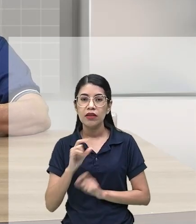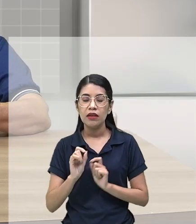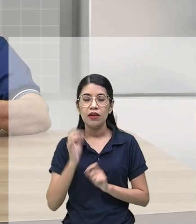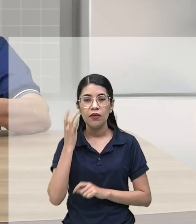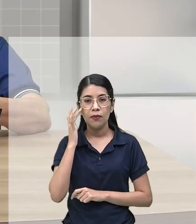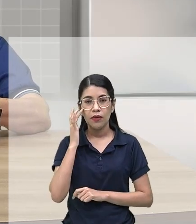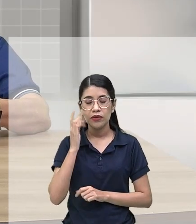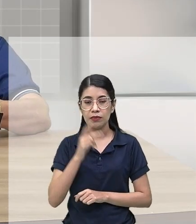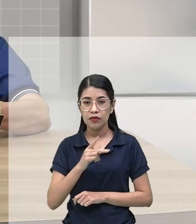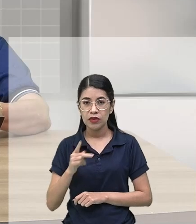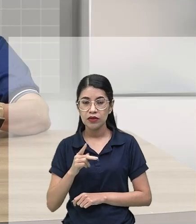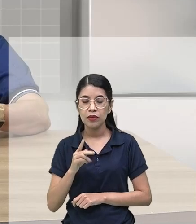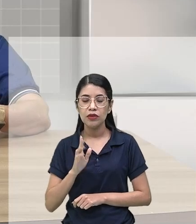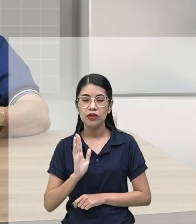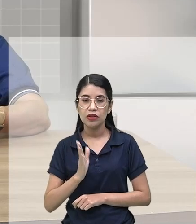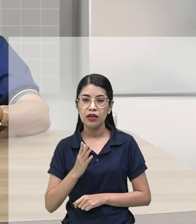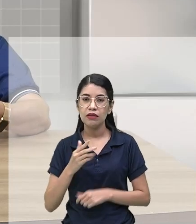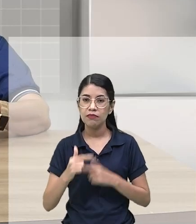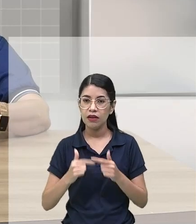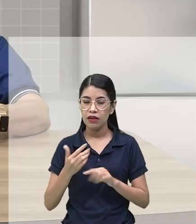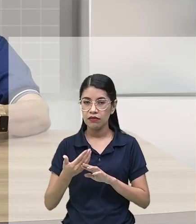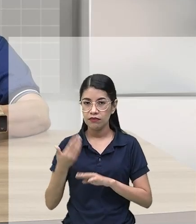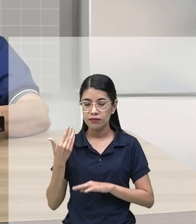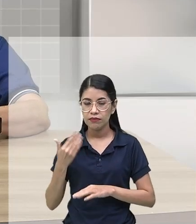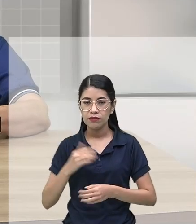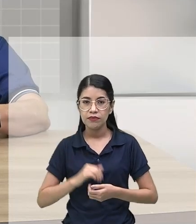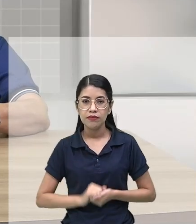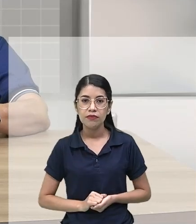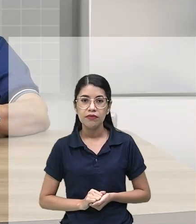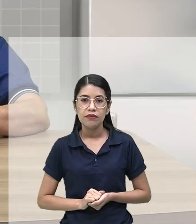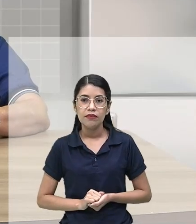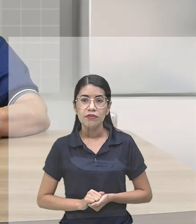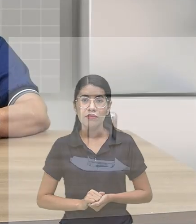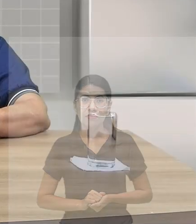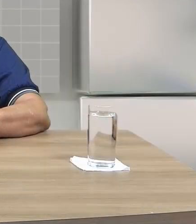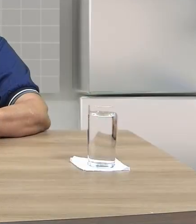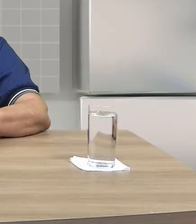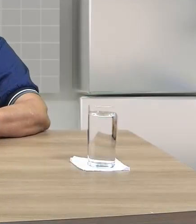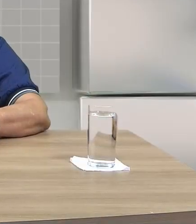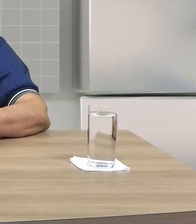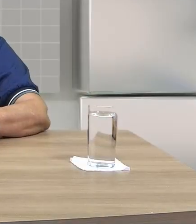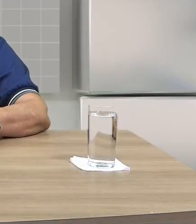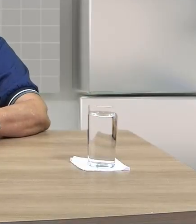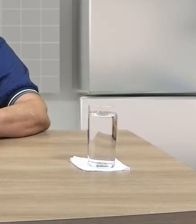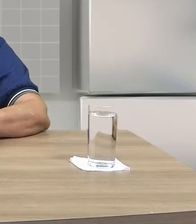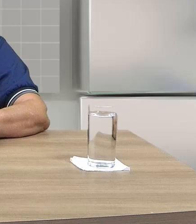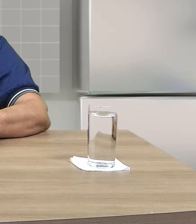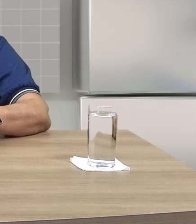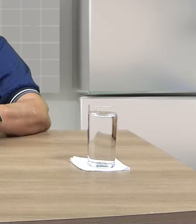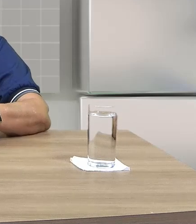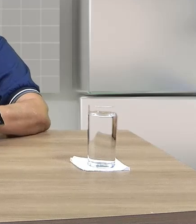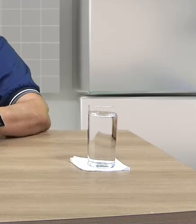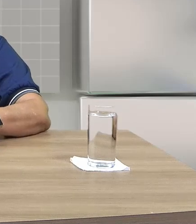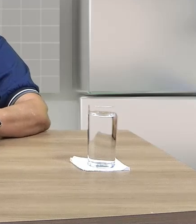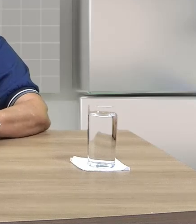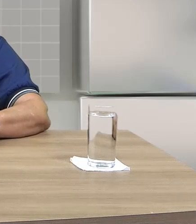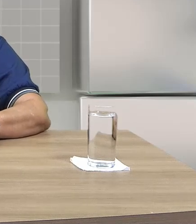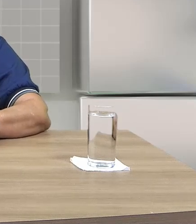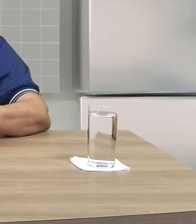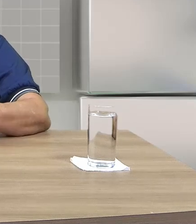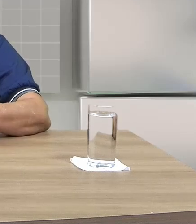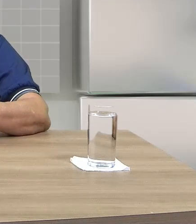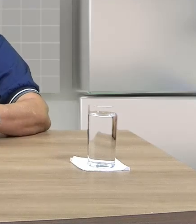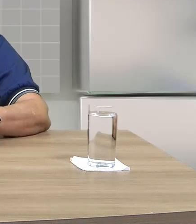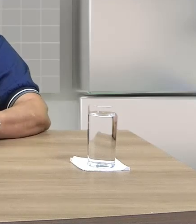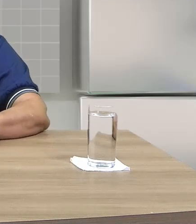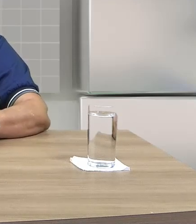que os professores que estavam nas etapas passadas, eles vão ser remanejados, provavelmente para as próximas, então ter o cuidado de